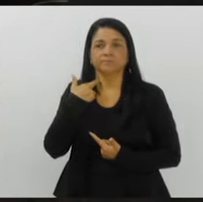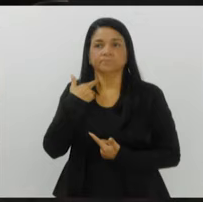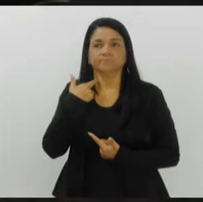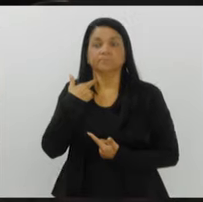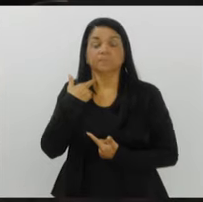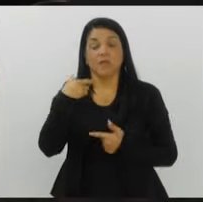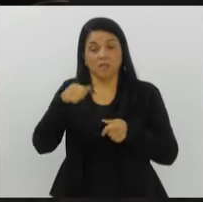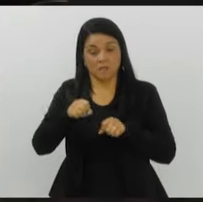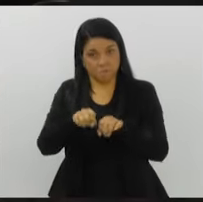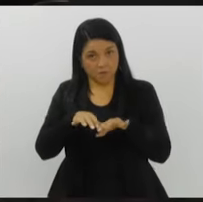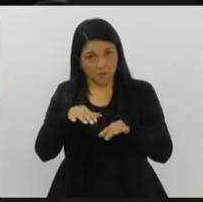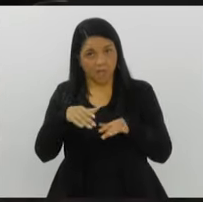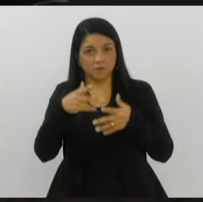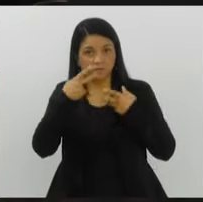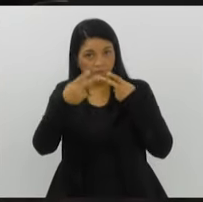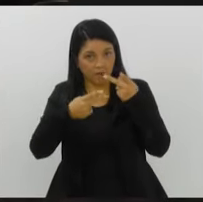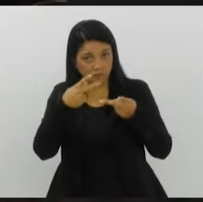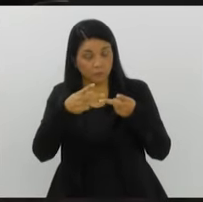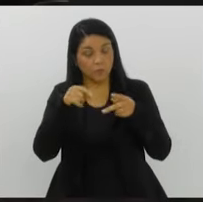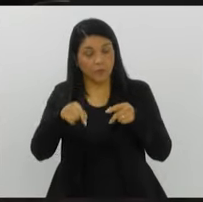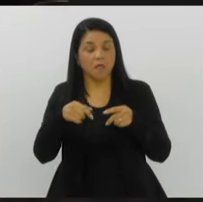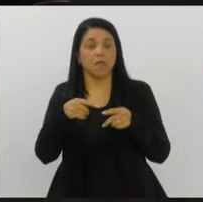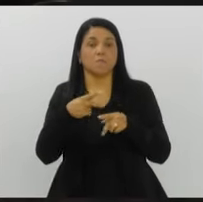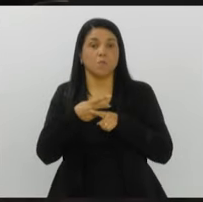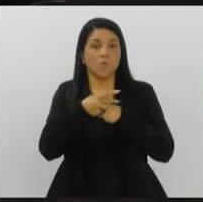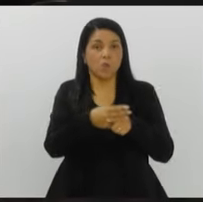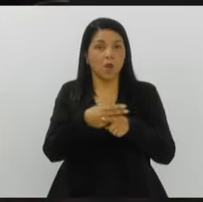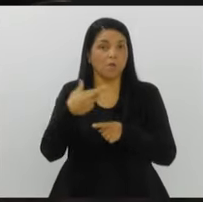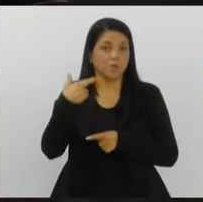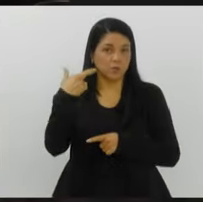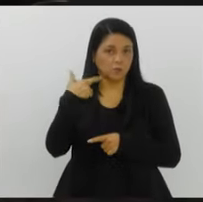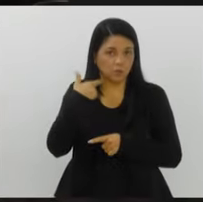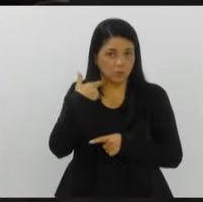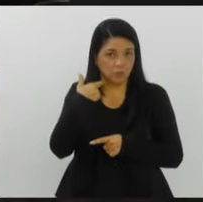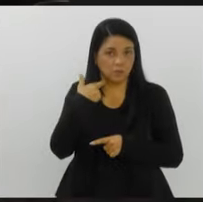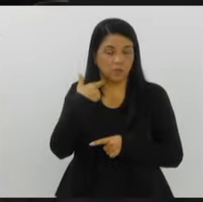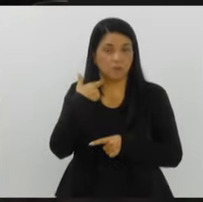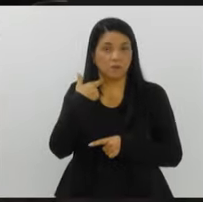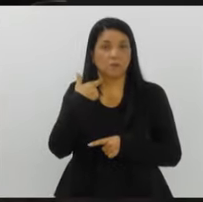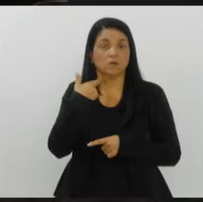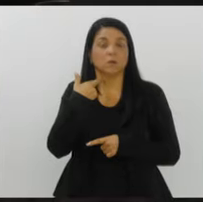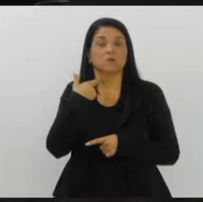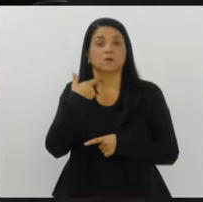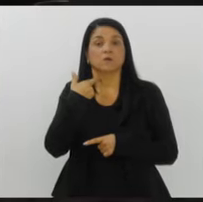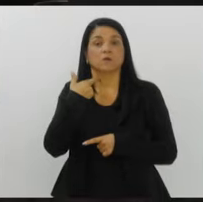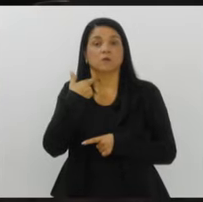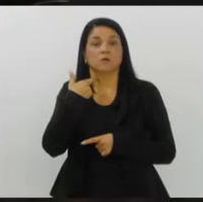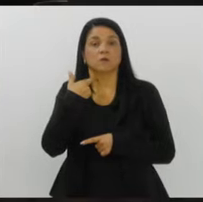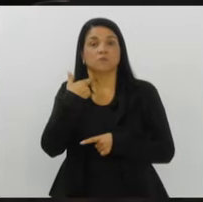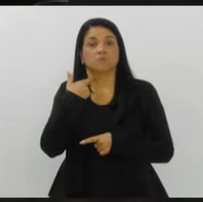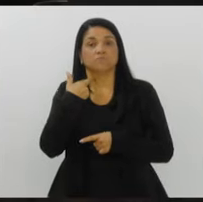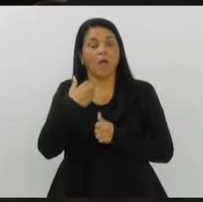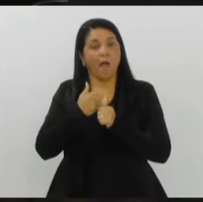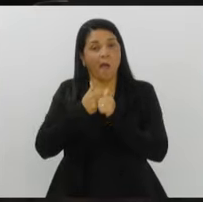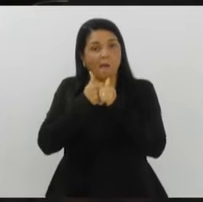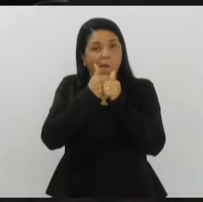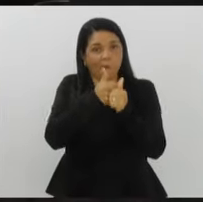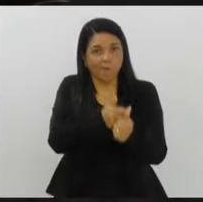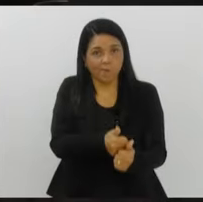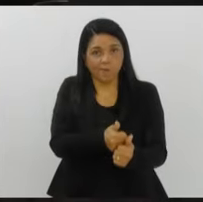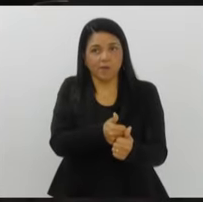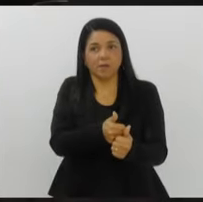aqui em plenário, mas é importante que procure. E a Procuradoria da Casa, através do nosso procurador, irá acompanhar todas